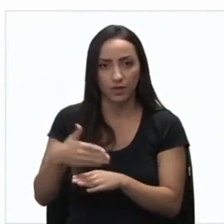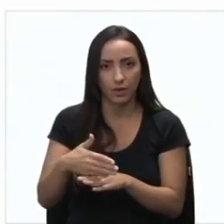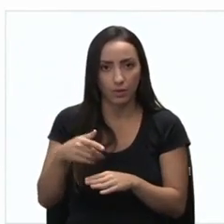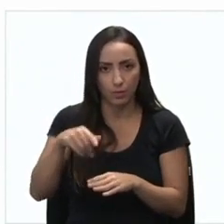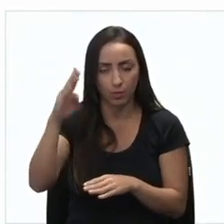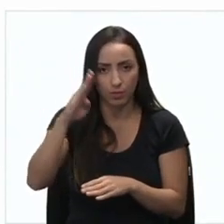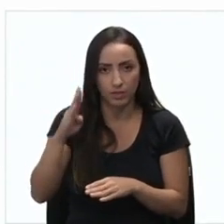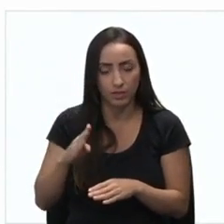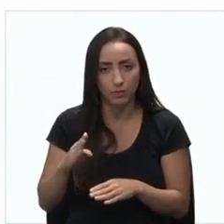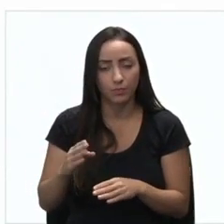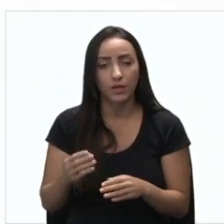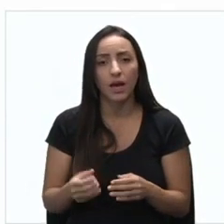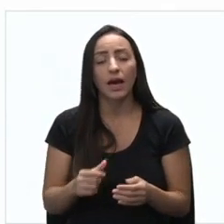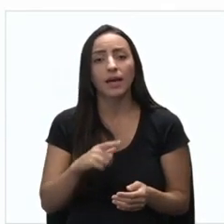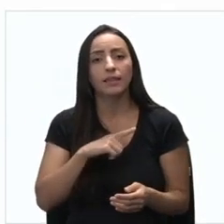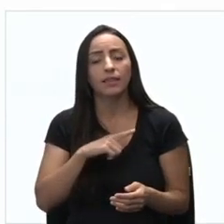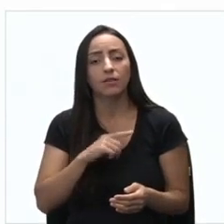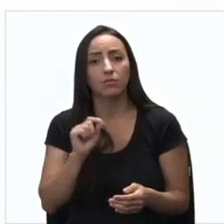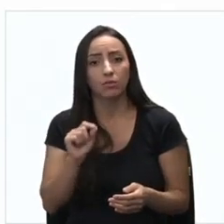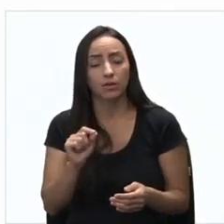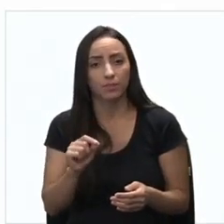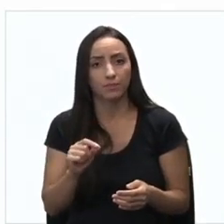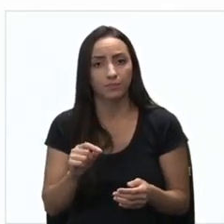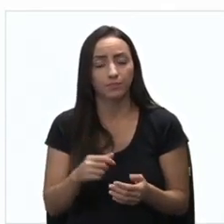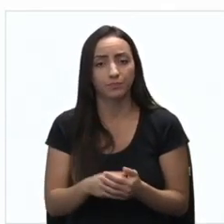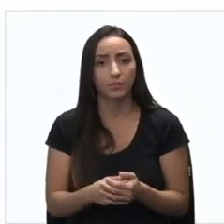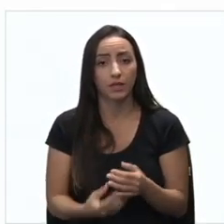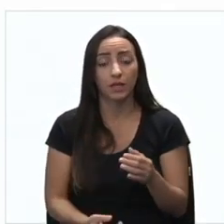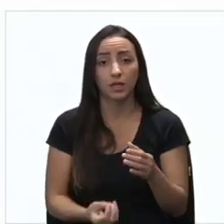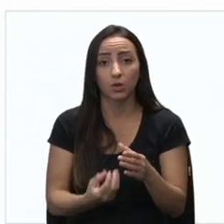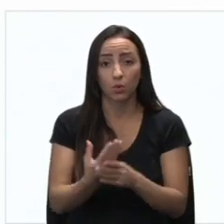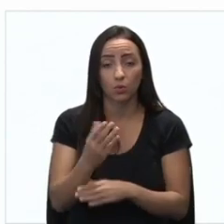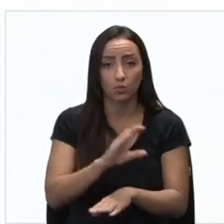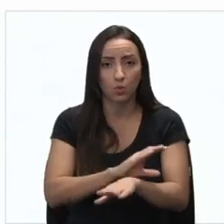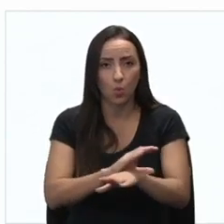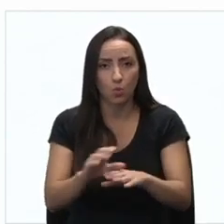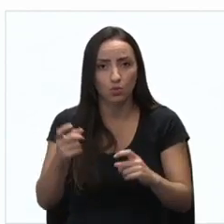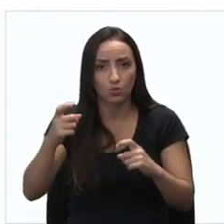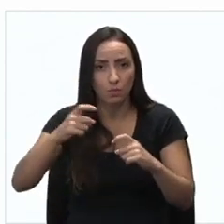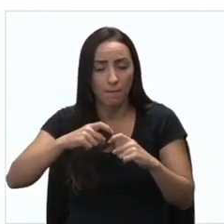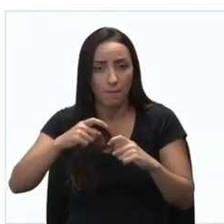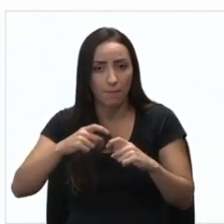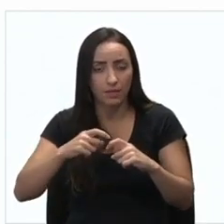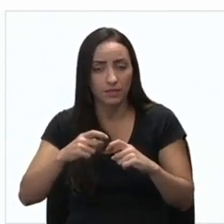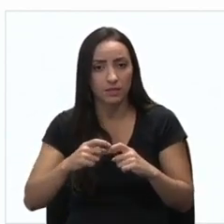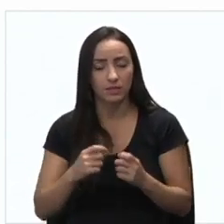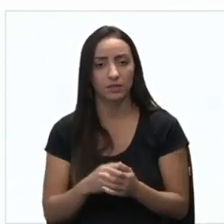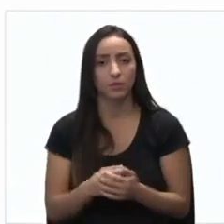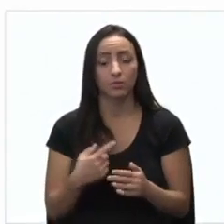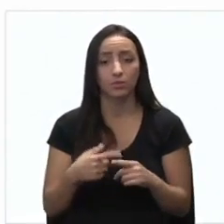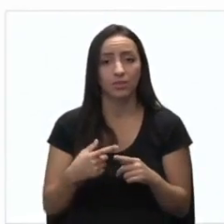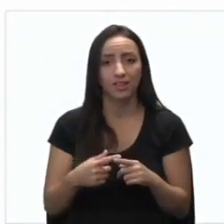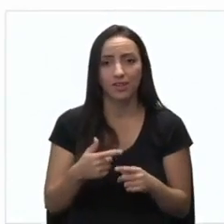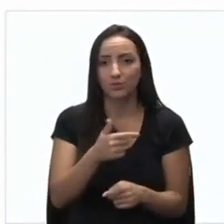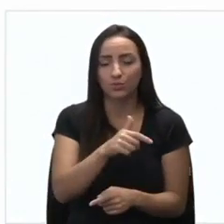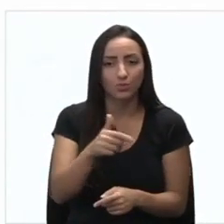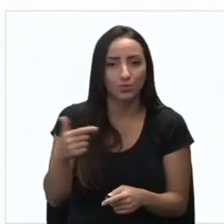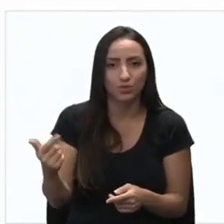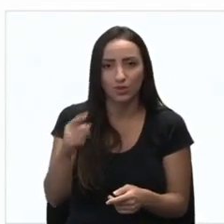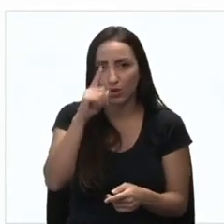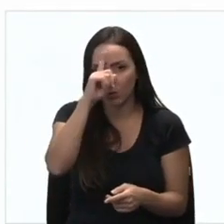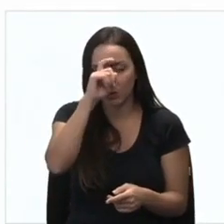foi a fundação de cursos universitários de medicina, né? Porque não havia hospitais públicos